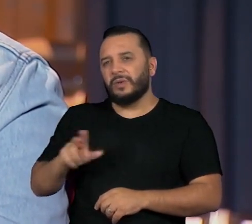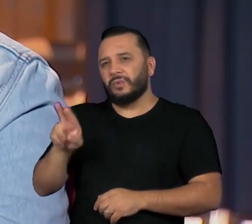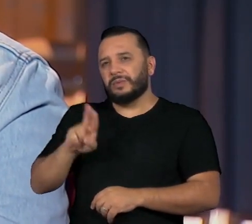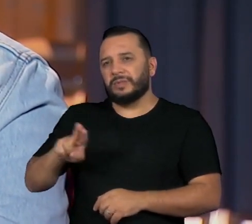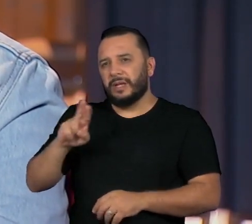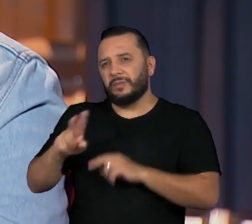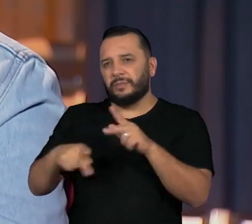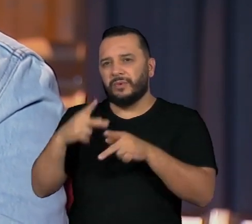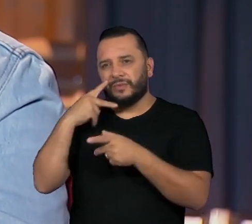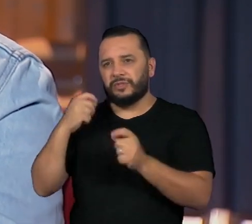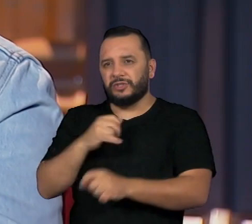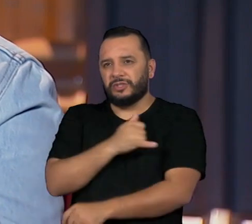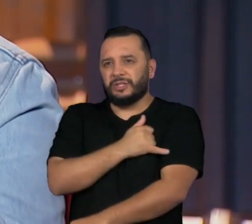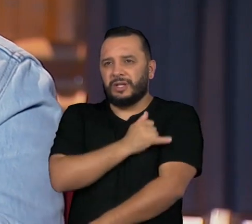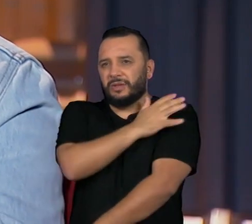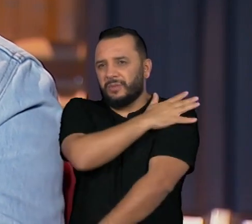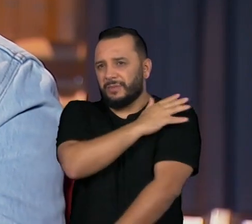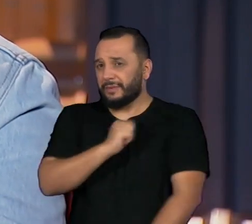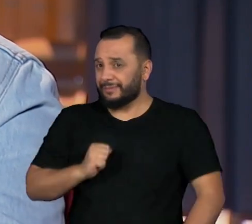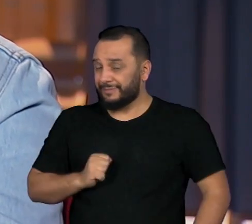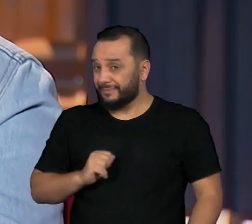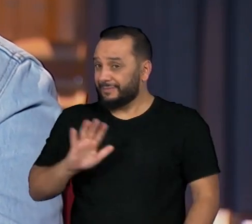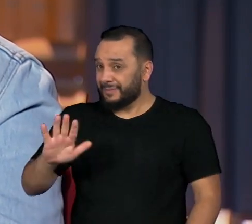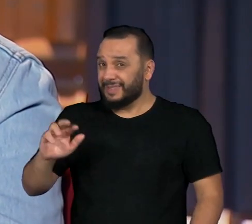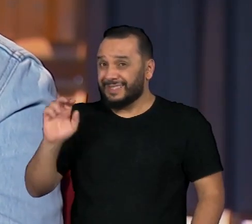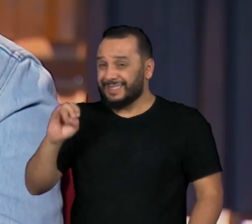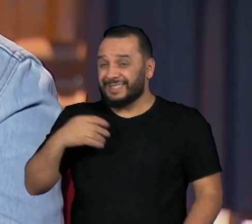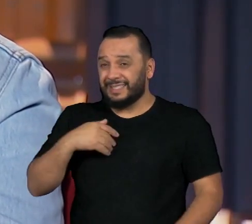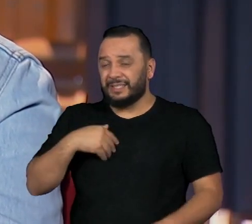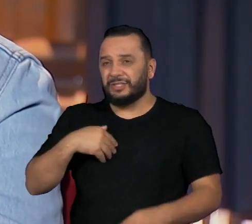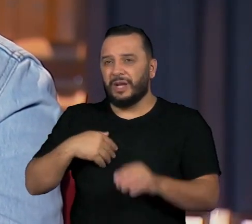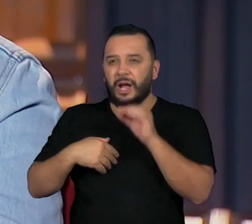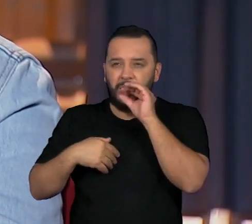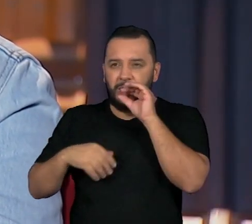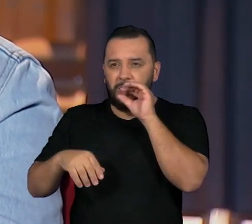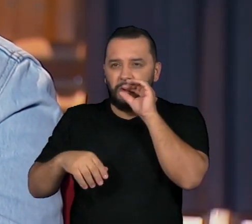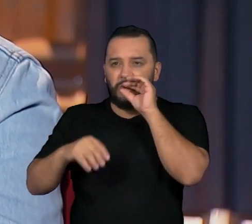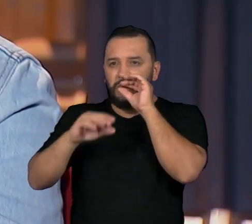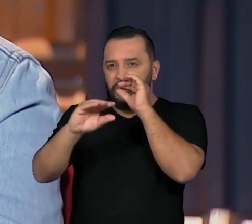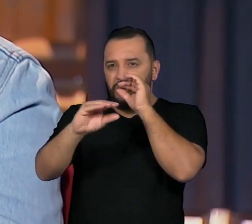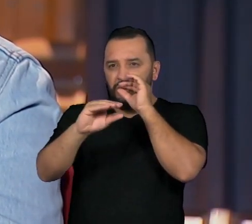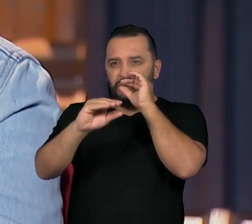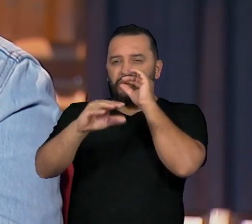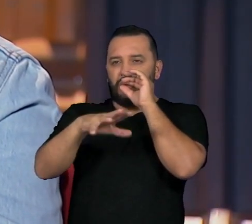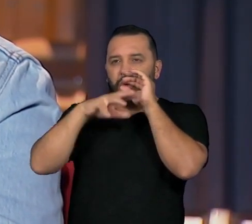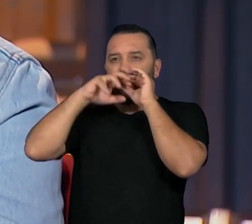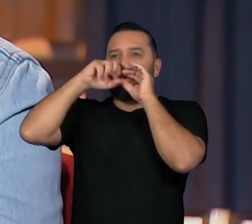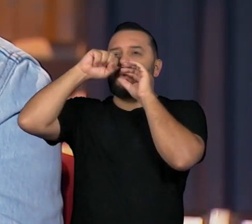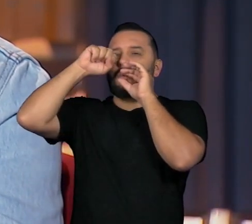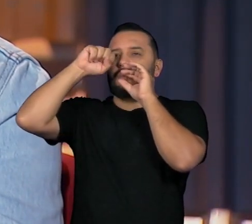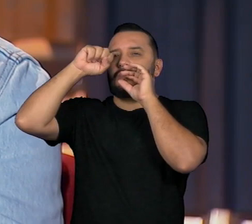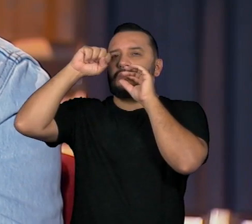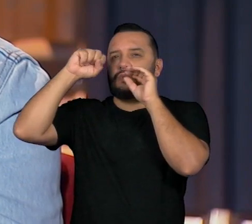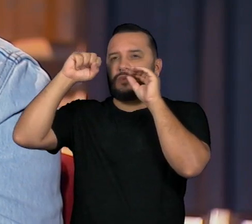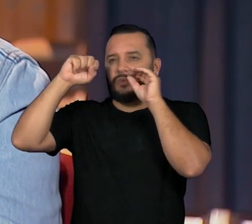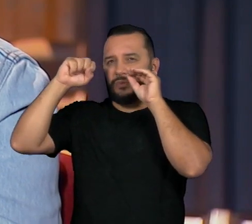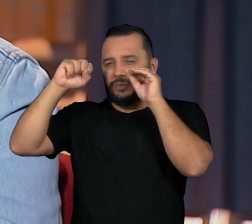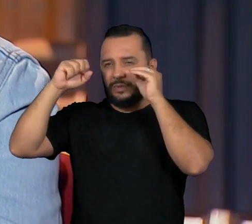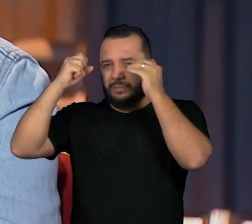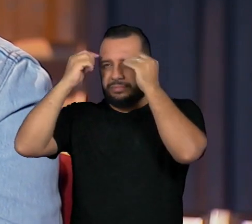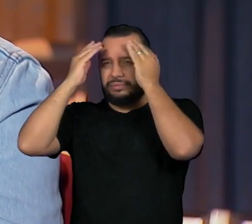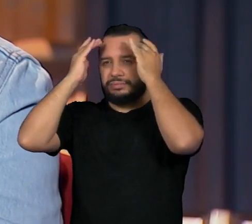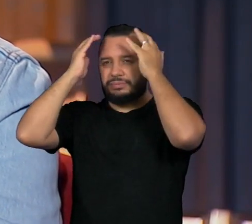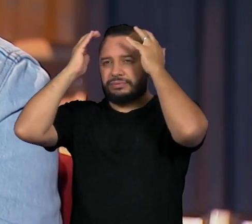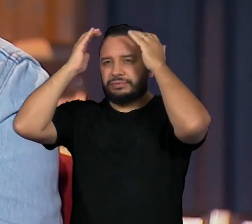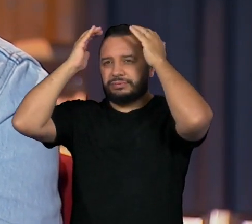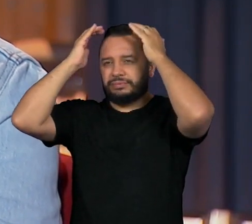é uma substância que, dependendo de como ela é administrada, se ela for inalada, ela pode levar a uma expansão extremamente acelerada de consciência,